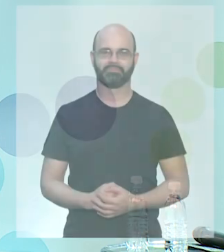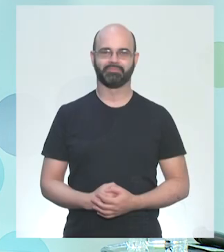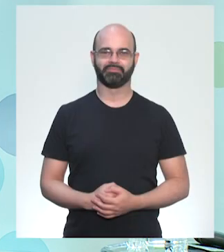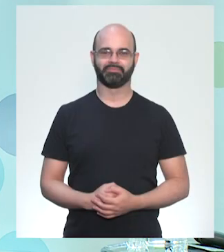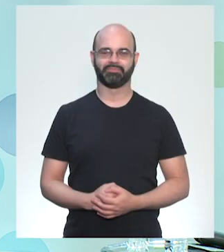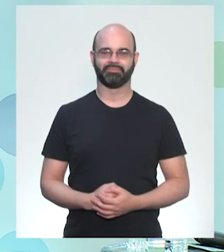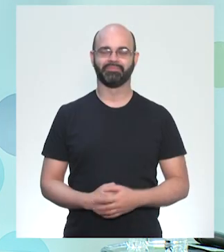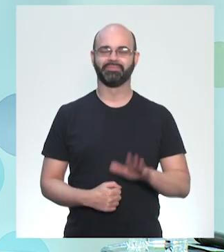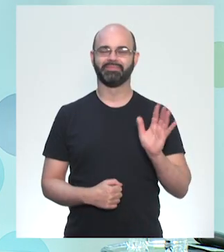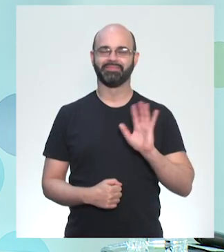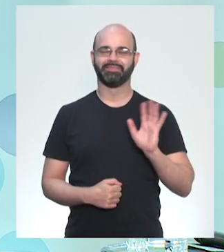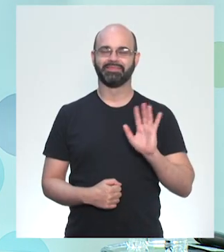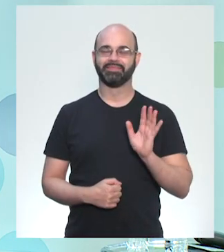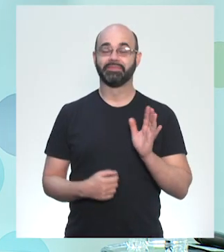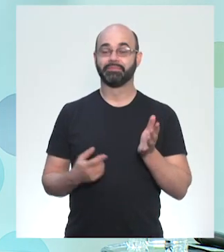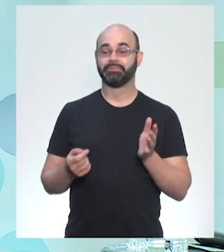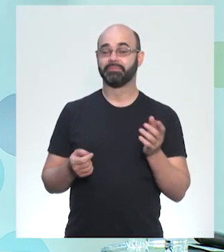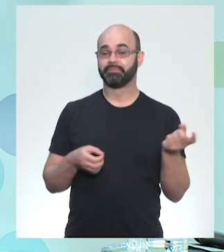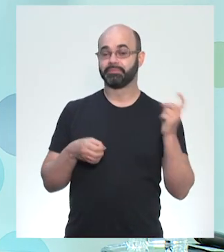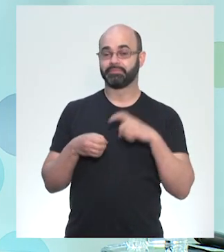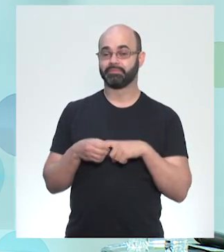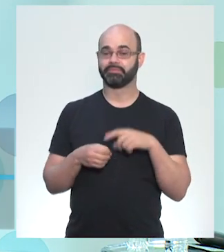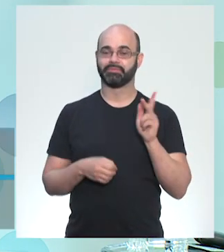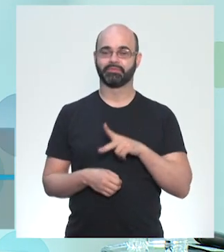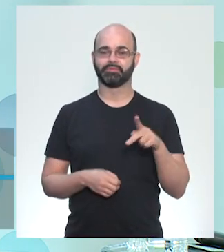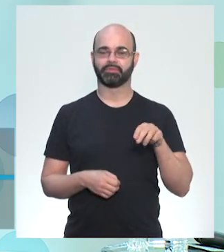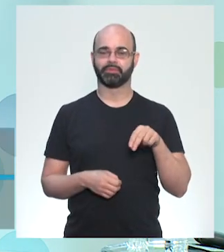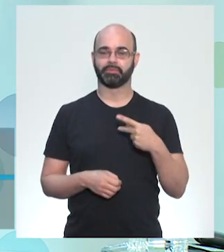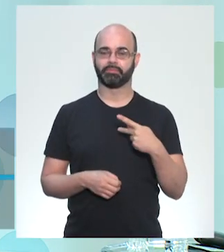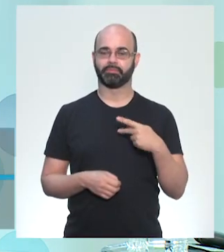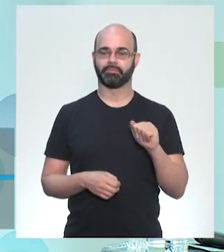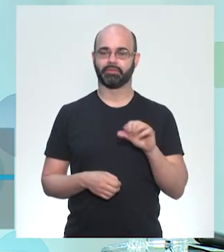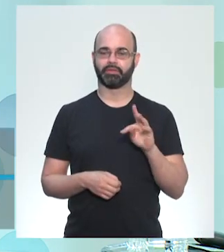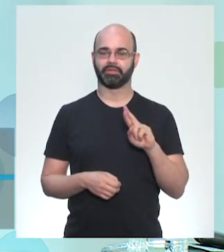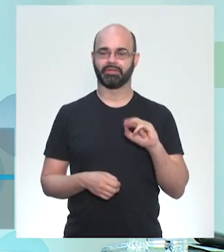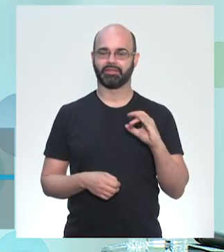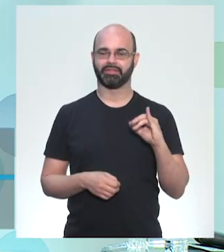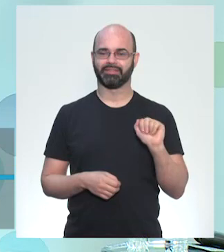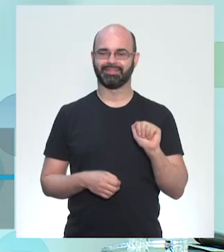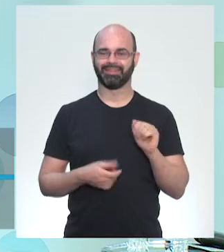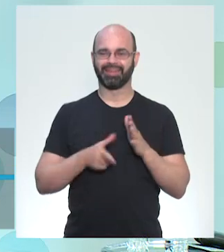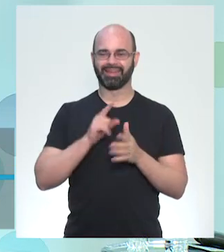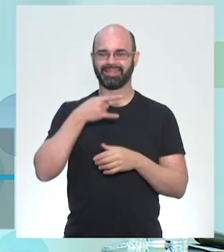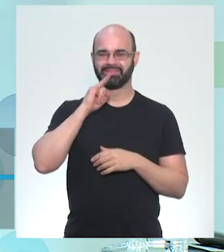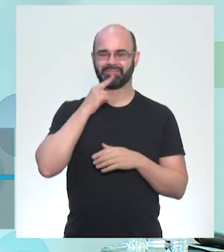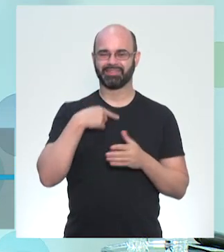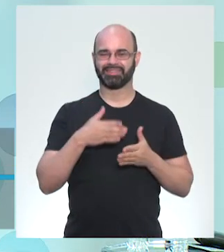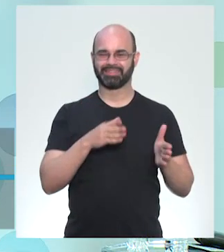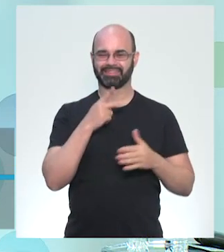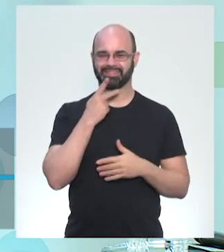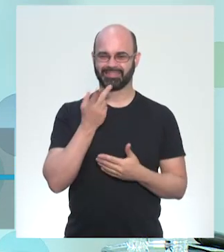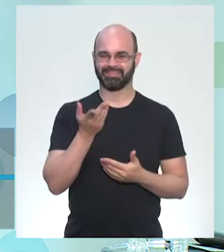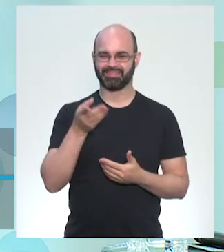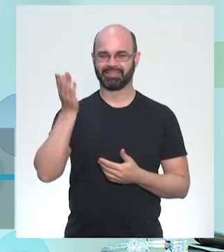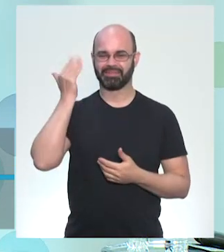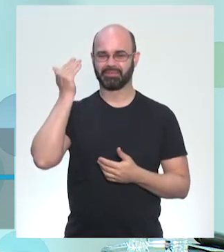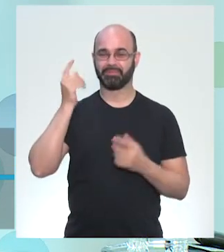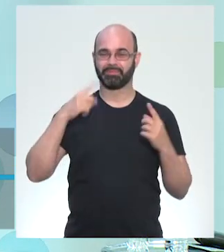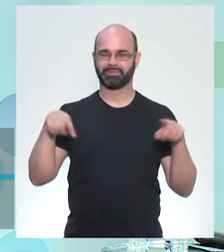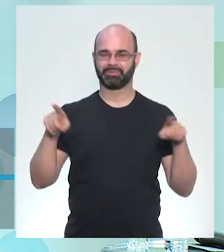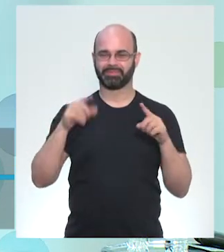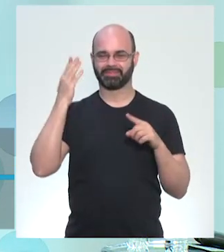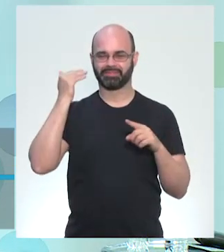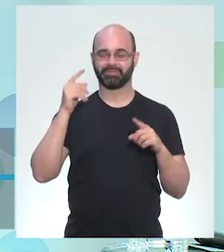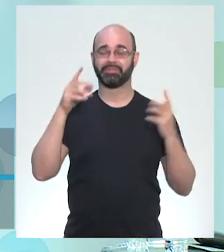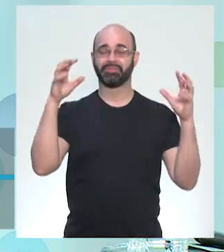Oi, Vivi, retornamos aqui ao recado da professora Patrícia. Eu falei do Rio de Piracicaba, tão famoso pela música. Piracicaba precisa